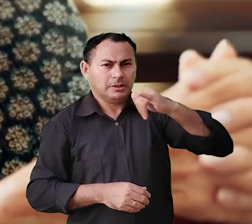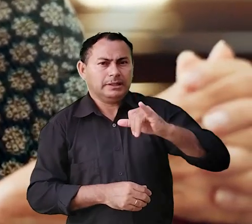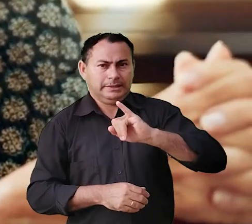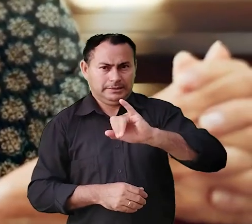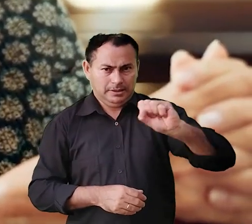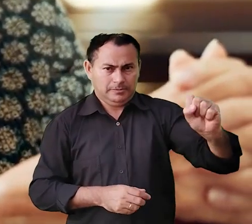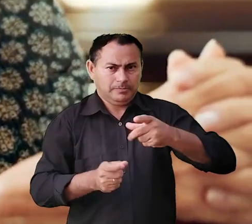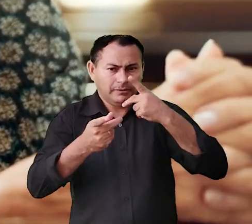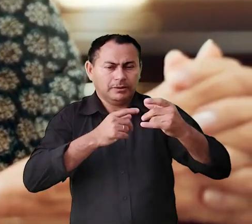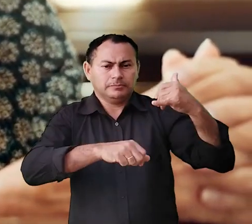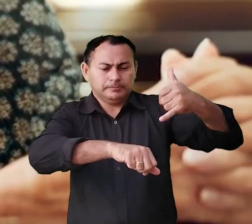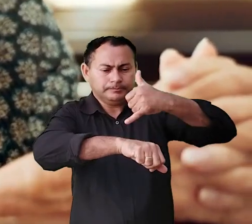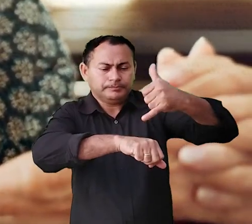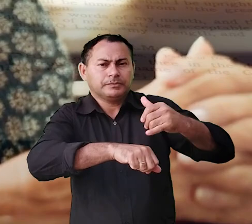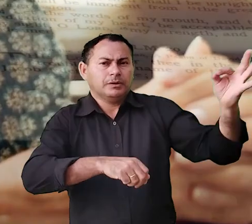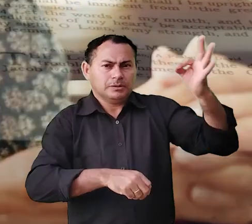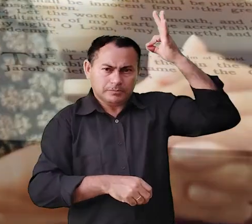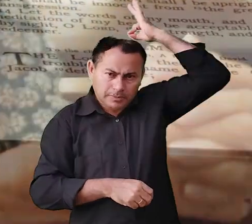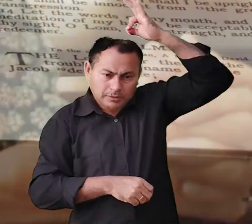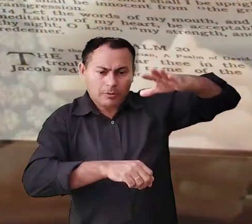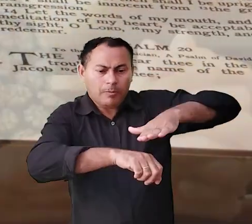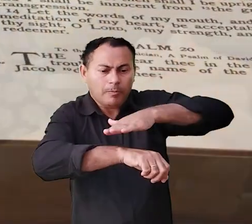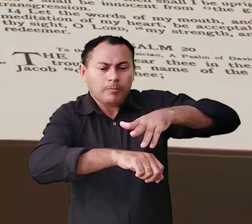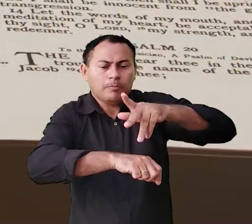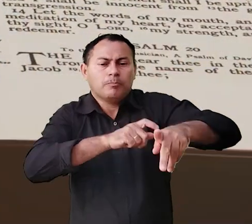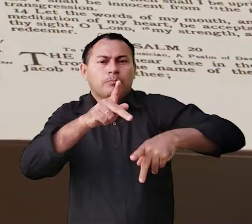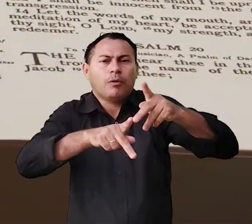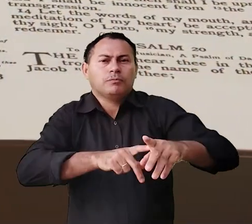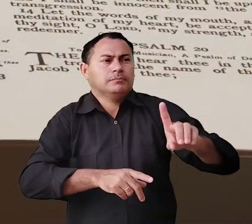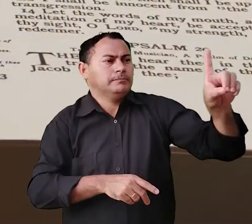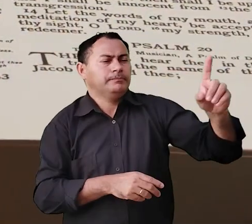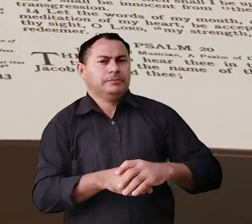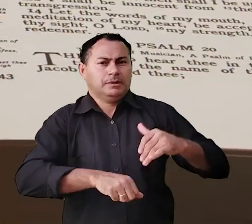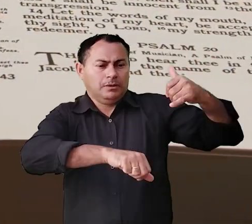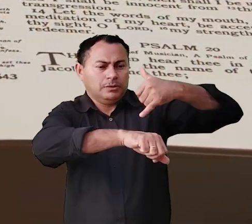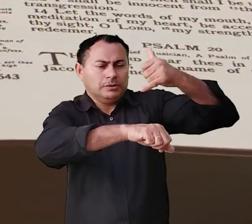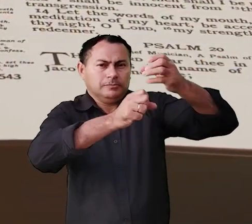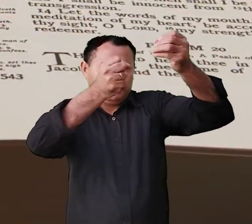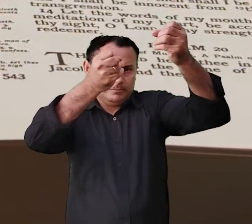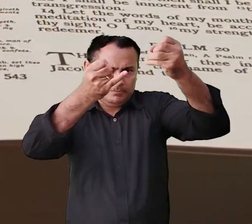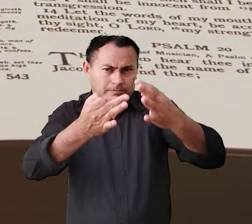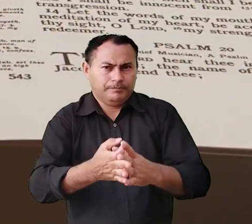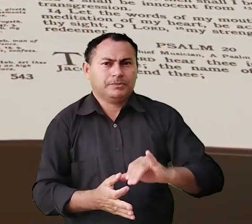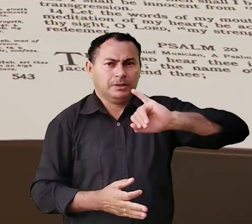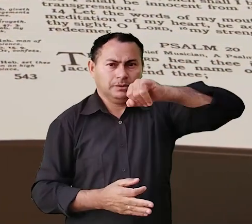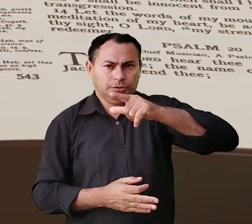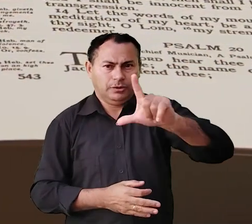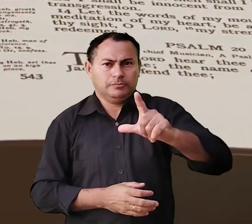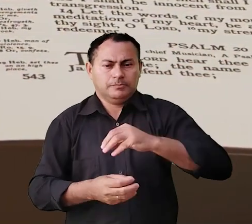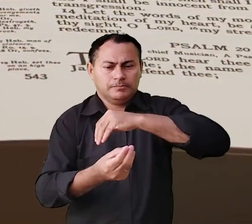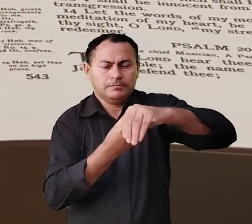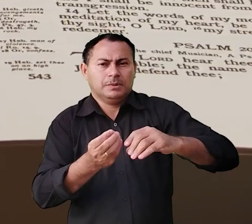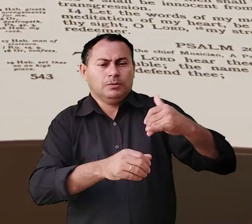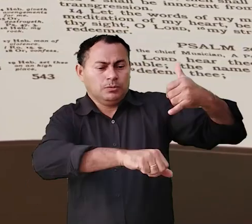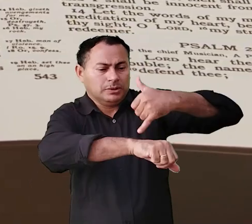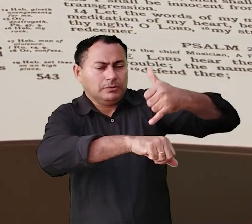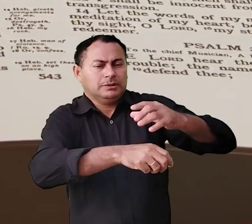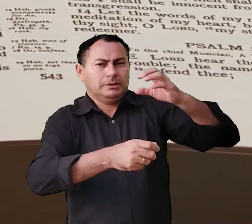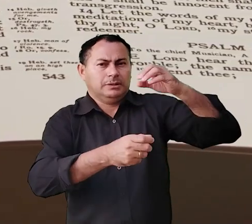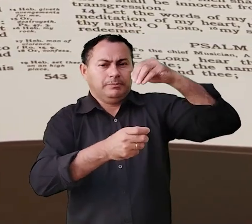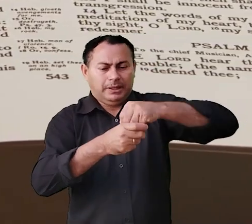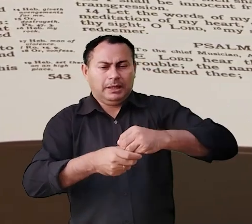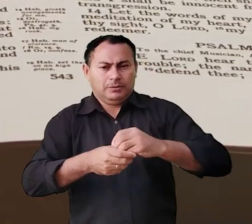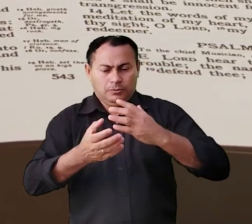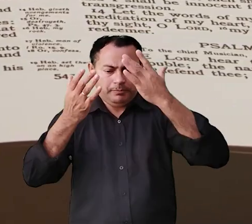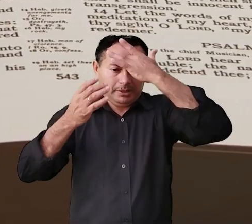profecia de Isaías descreve uma unção especial do Espírito sobre o povo de Deus. A unção descrita pela profecia de Joel envolve uma unção